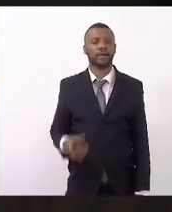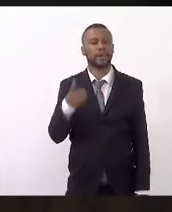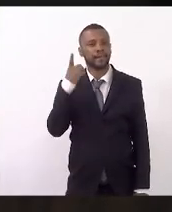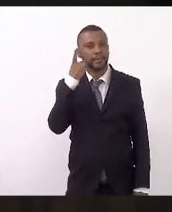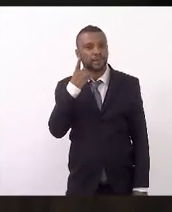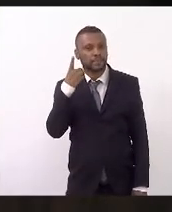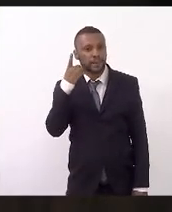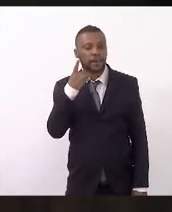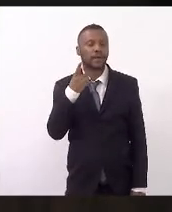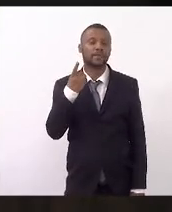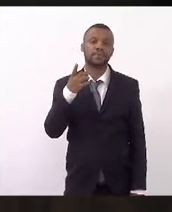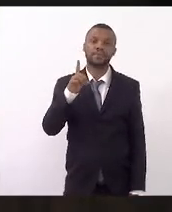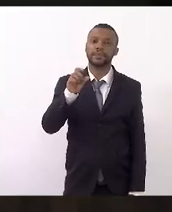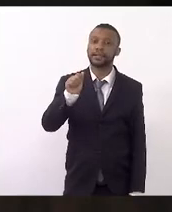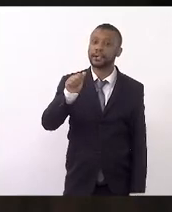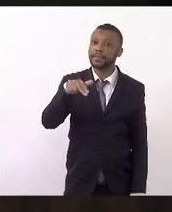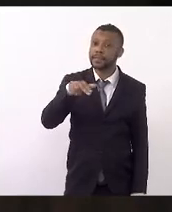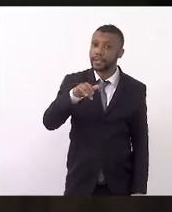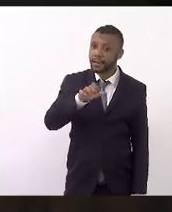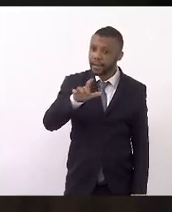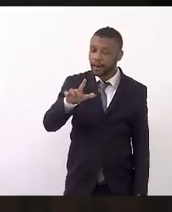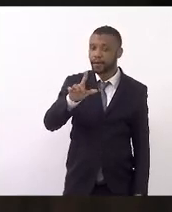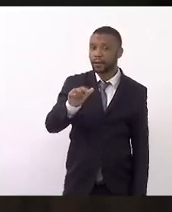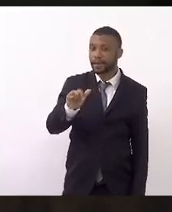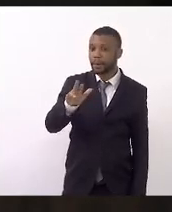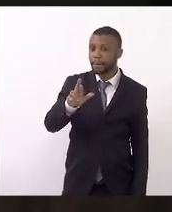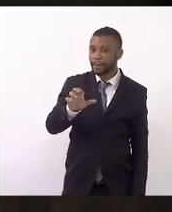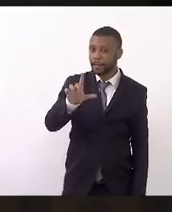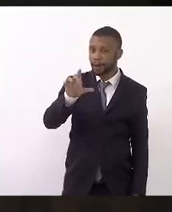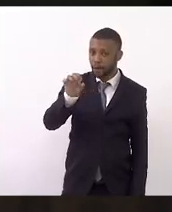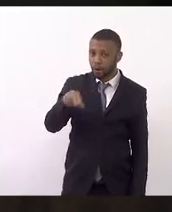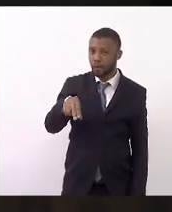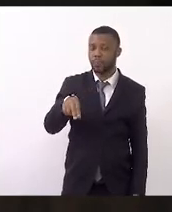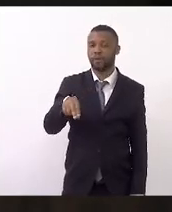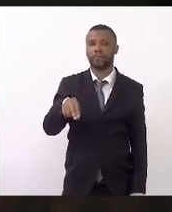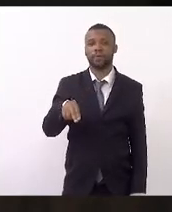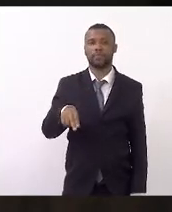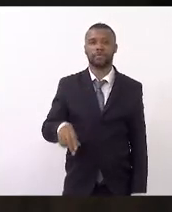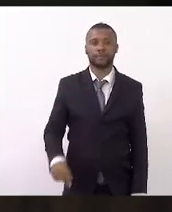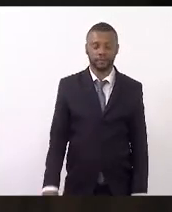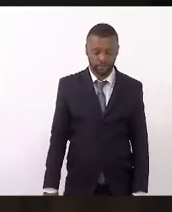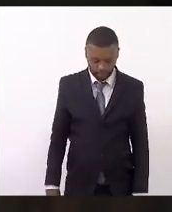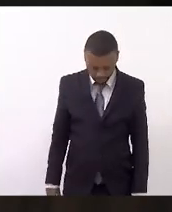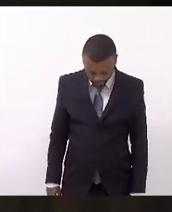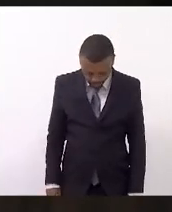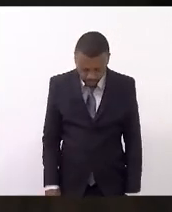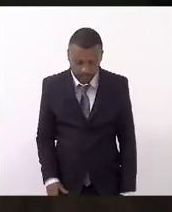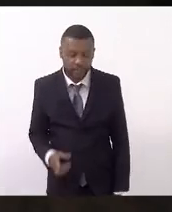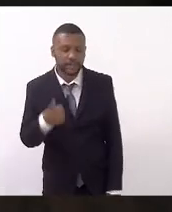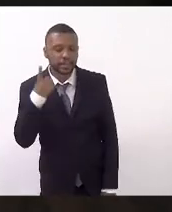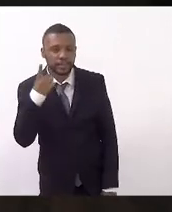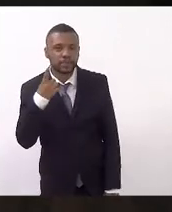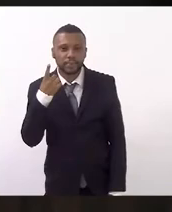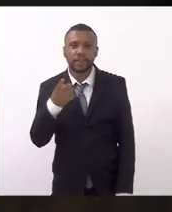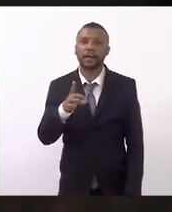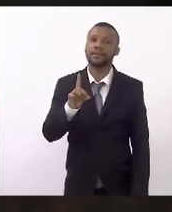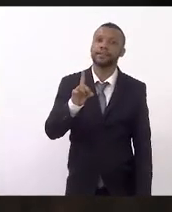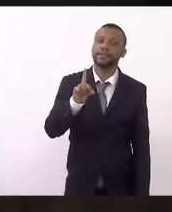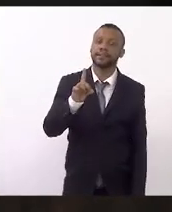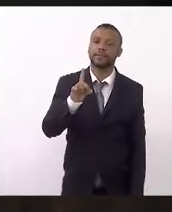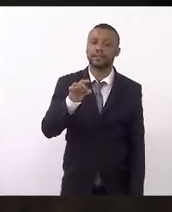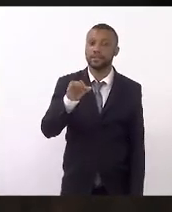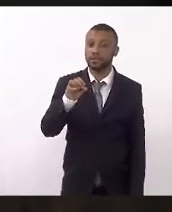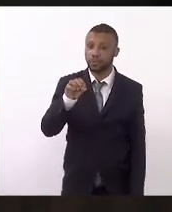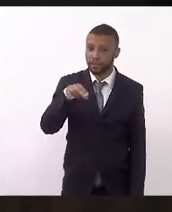deputada, deputado Daniel Librelon, deputado Daniel Librelon, deputado Daniel Librelon, deputado